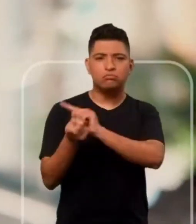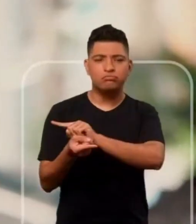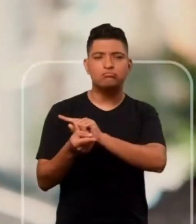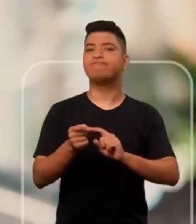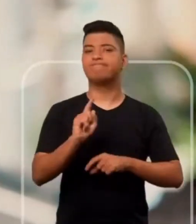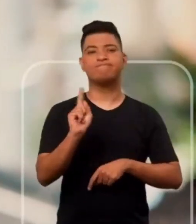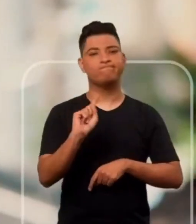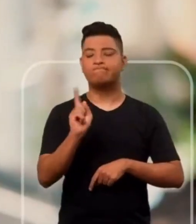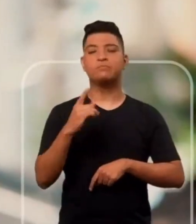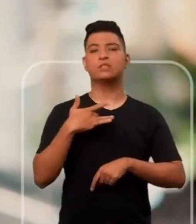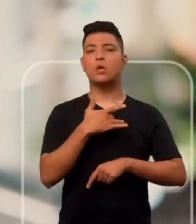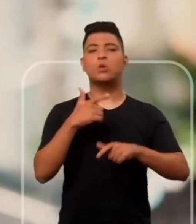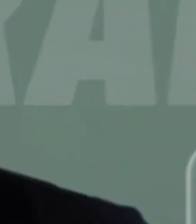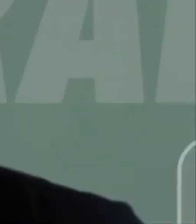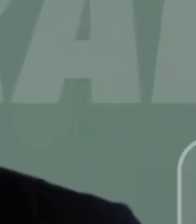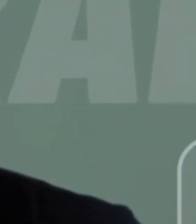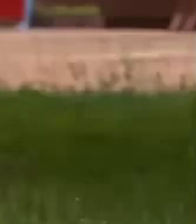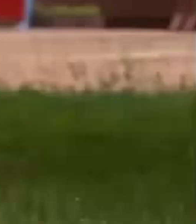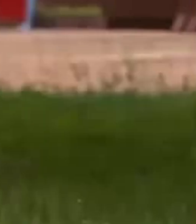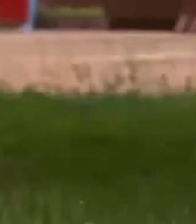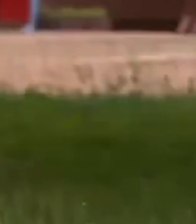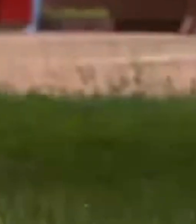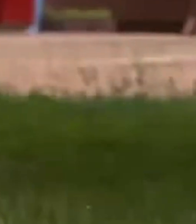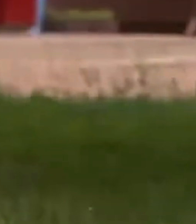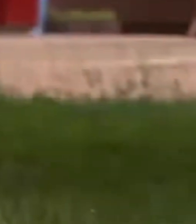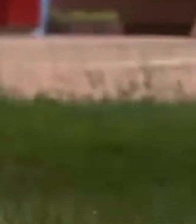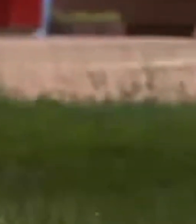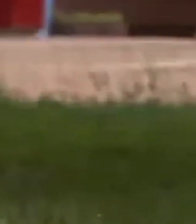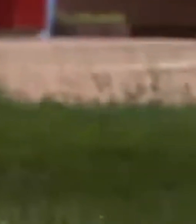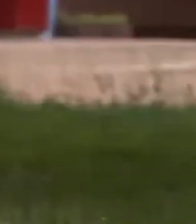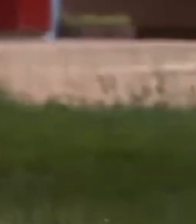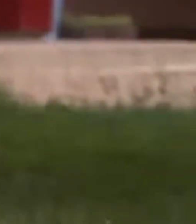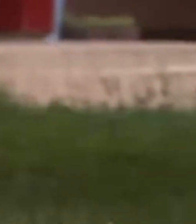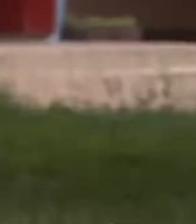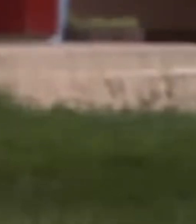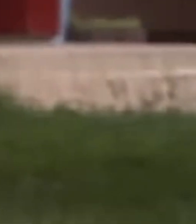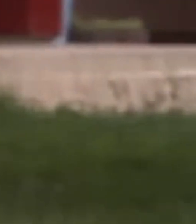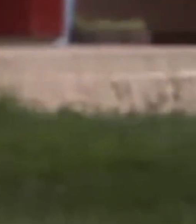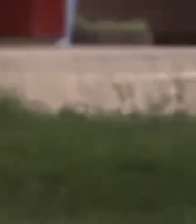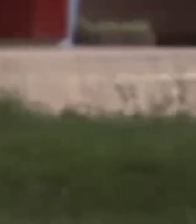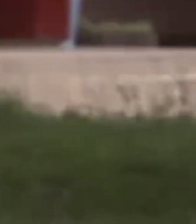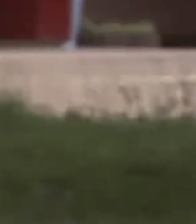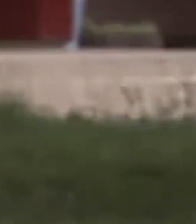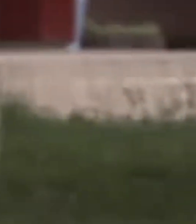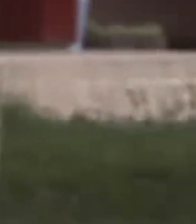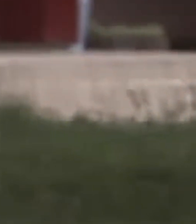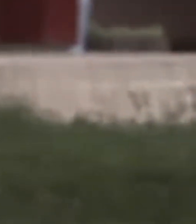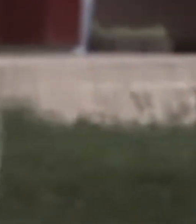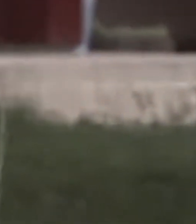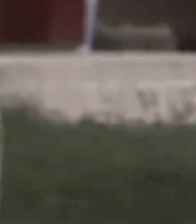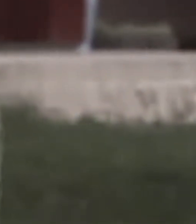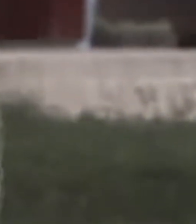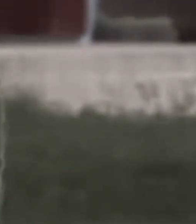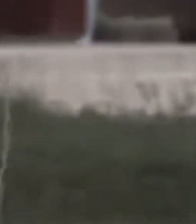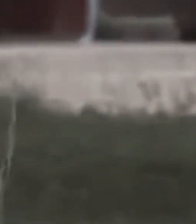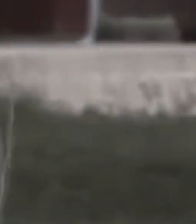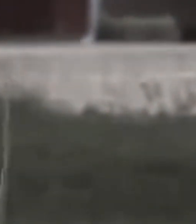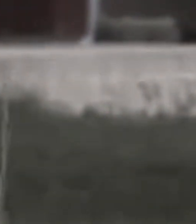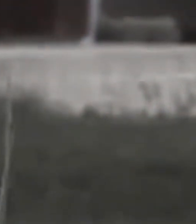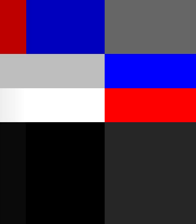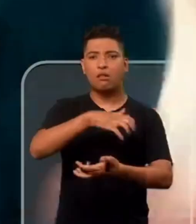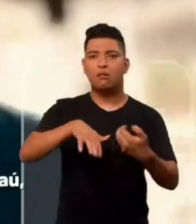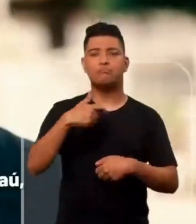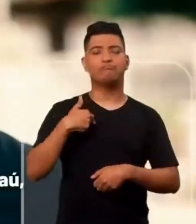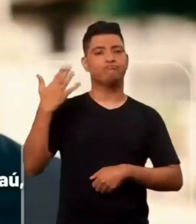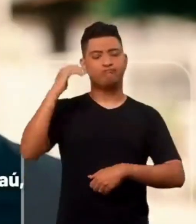Não é sua tela que tá de cabeça para baixo, é a sua vida. Epa, me falaram que você ainda não se levantou, você não lavou o rosto, você não se